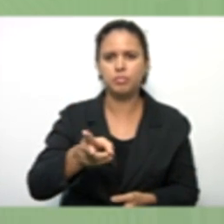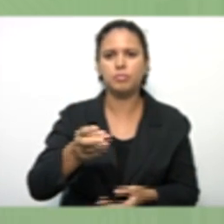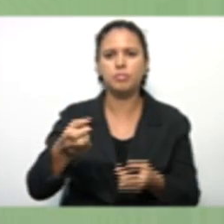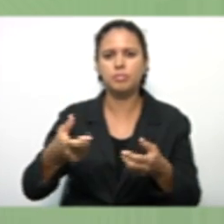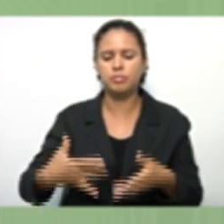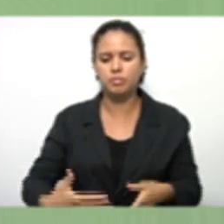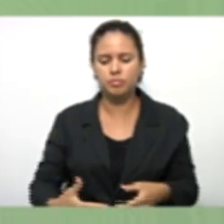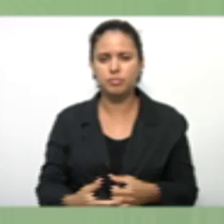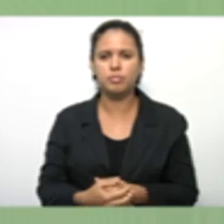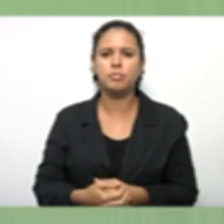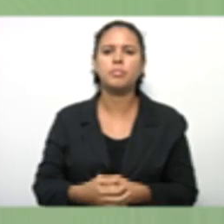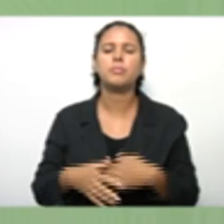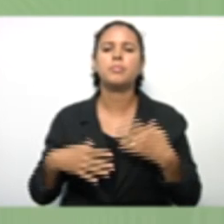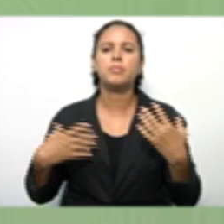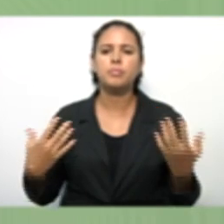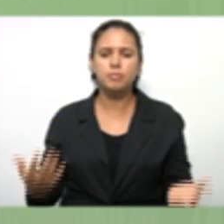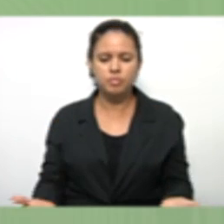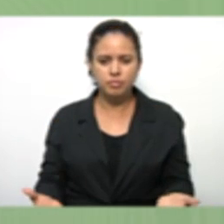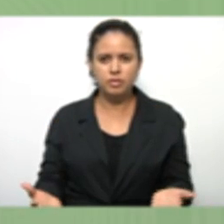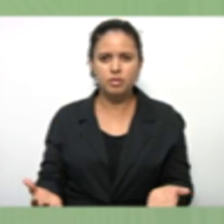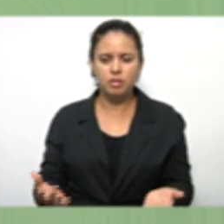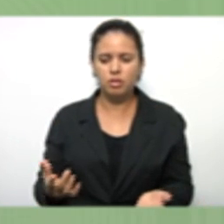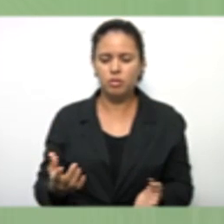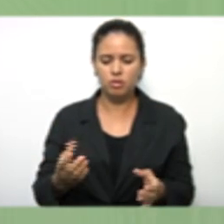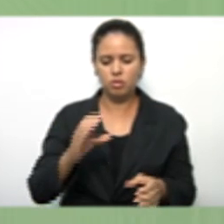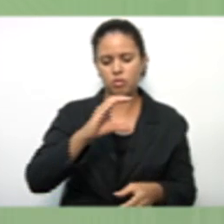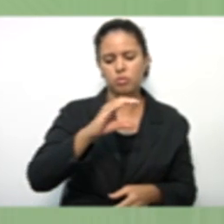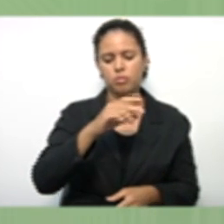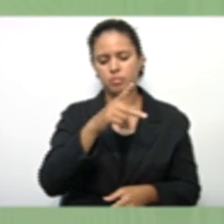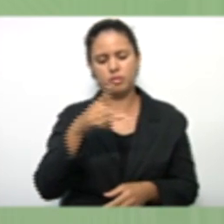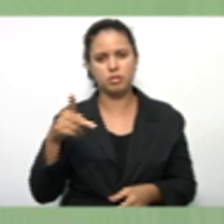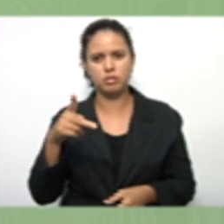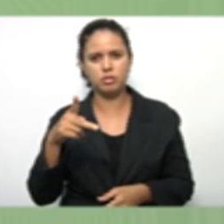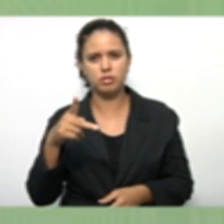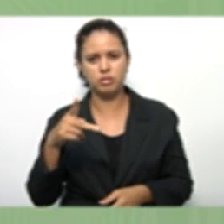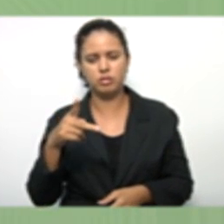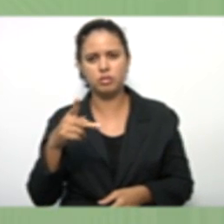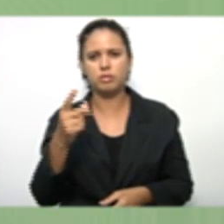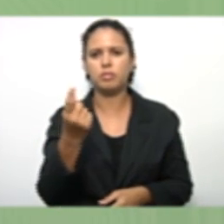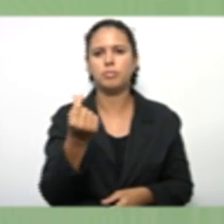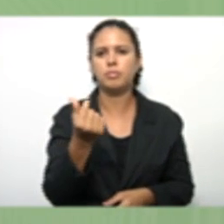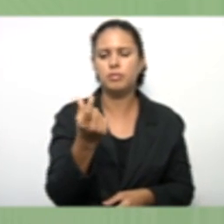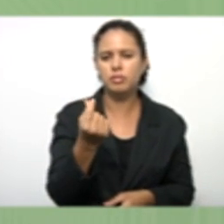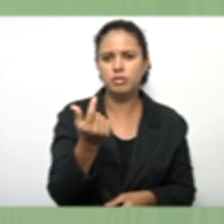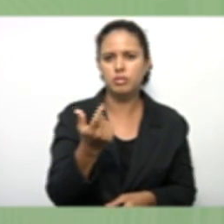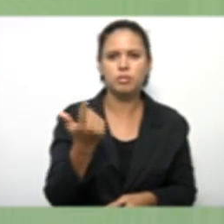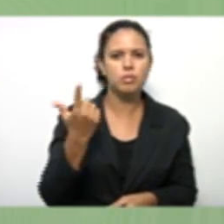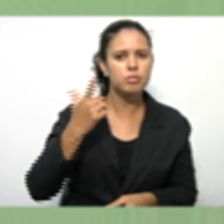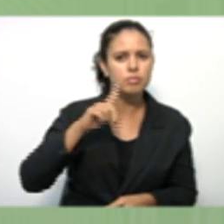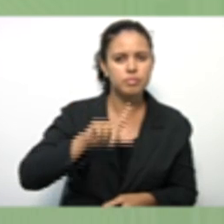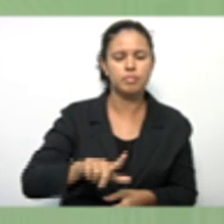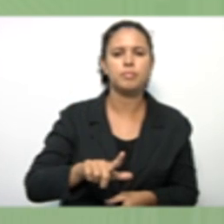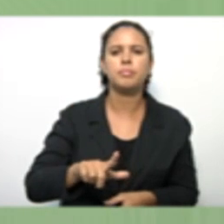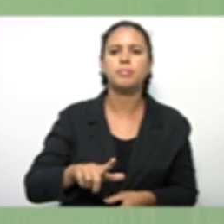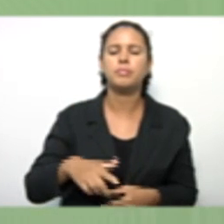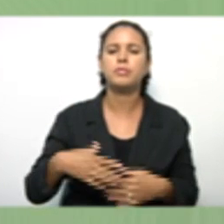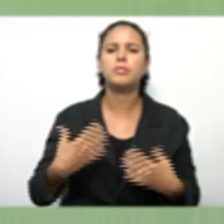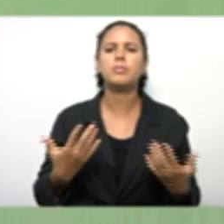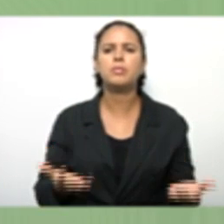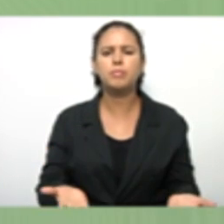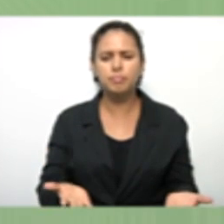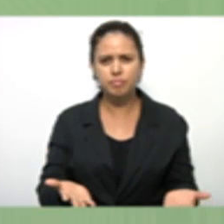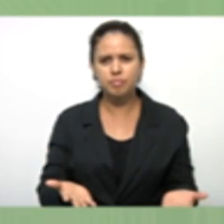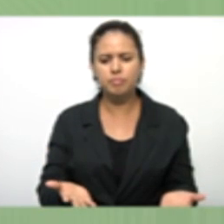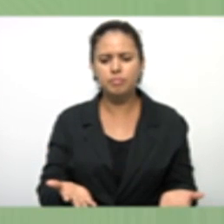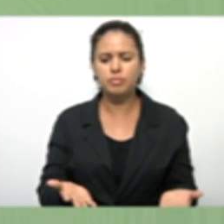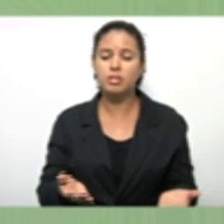gerar, né, o lucro na cooperativa é chamado de ganho, então vai gerar um ganho. E se for